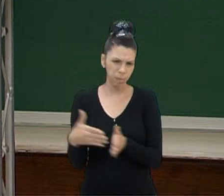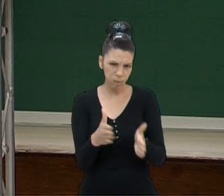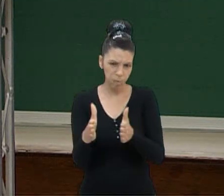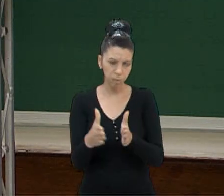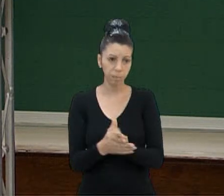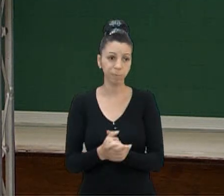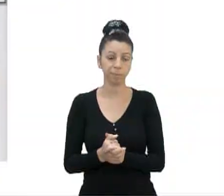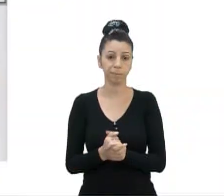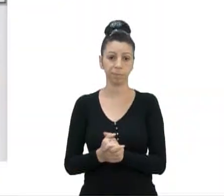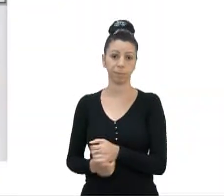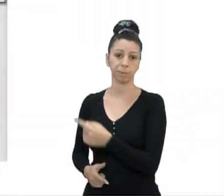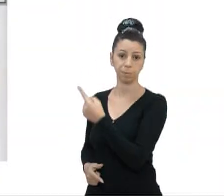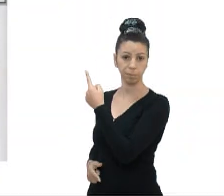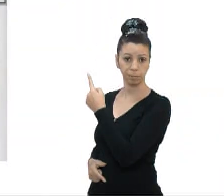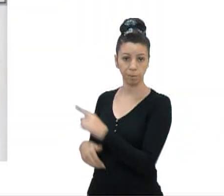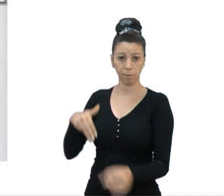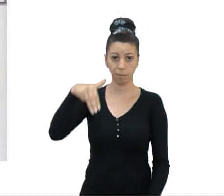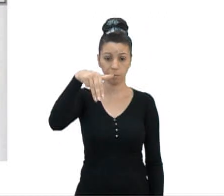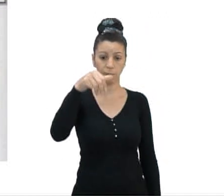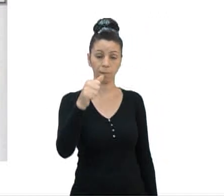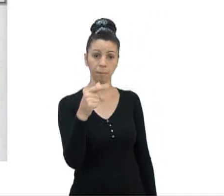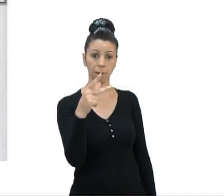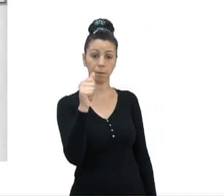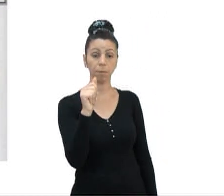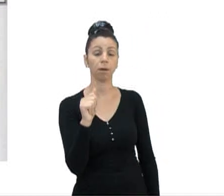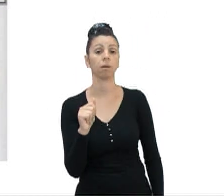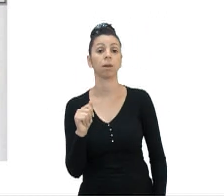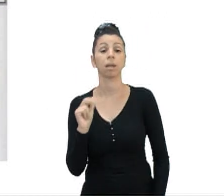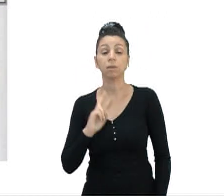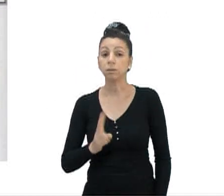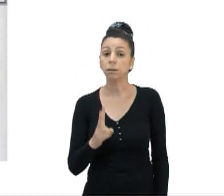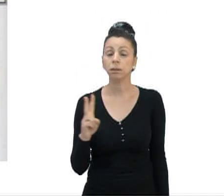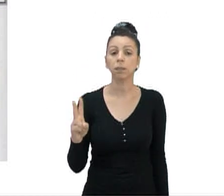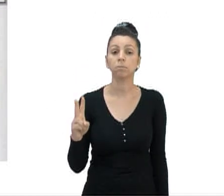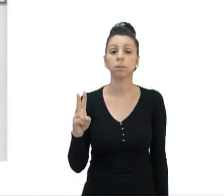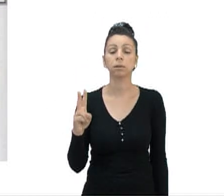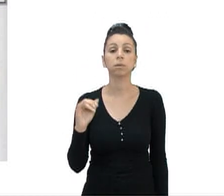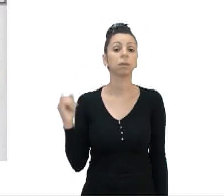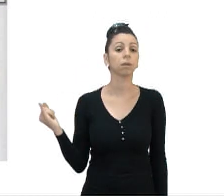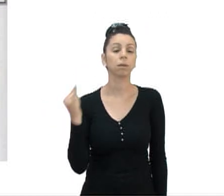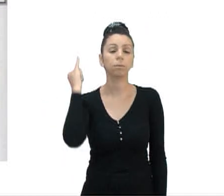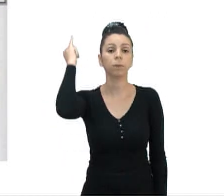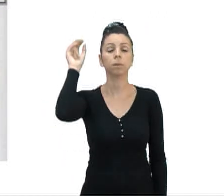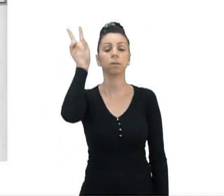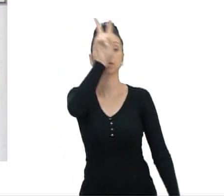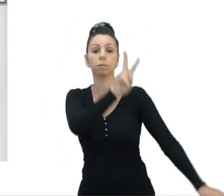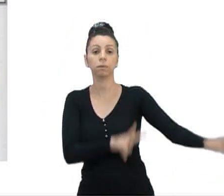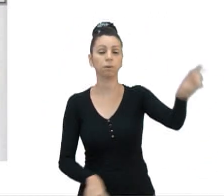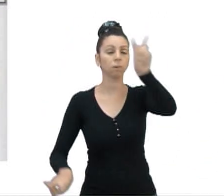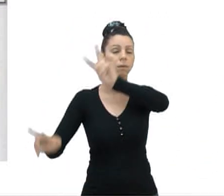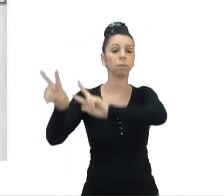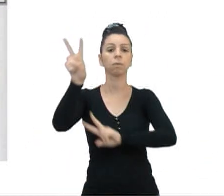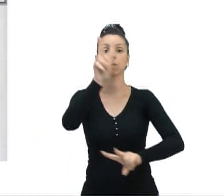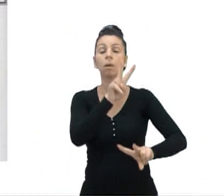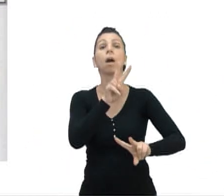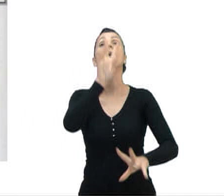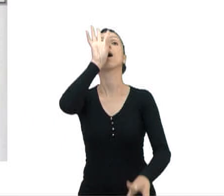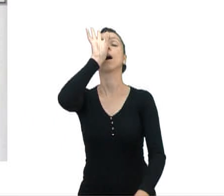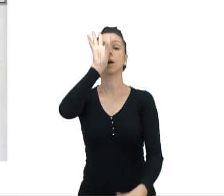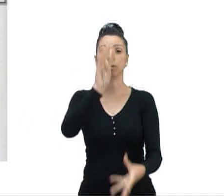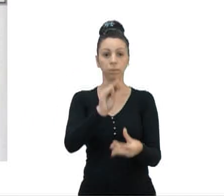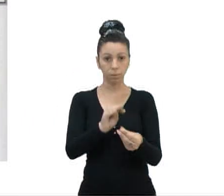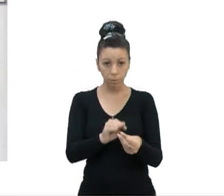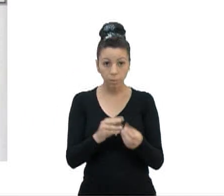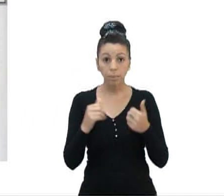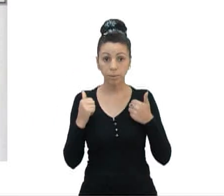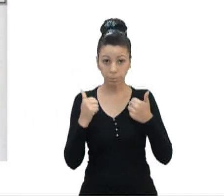para a cartografia, porque é sempre importante essa questão visual, vocês olharem e entenderem no mapa o que a gente falou